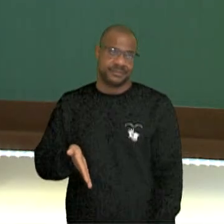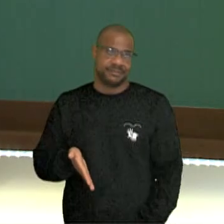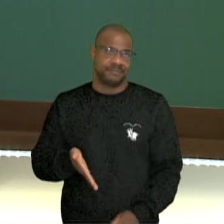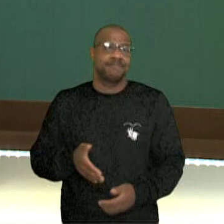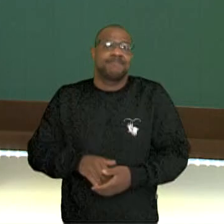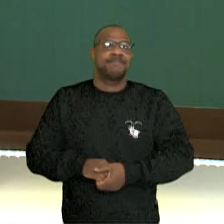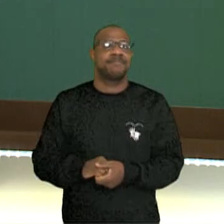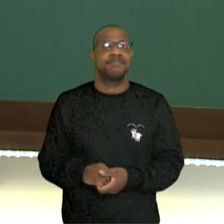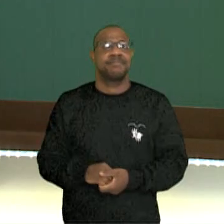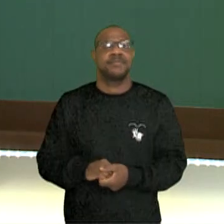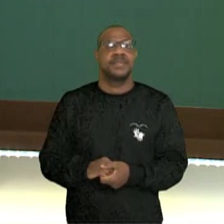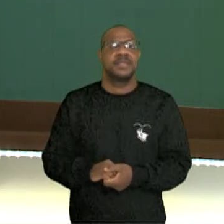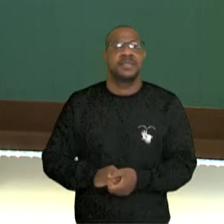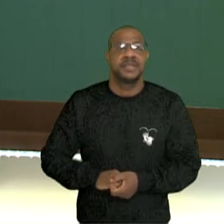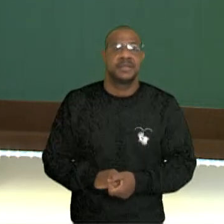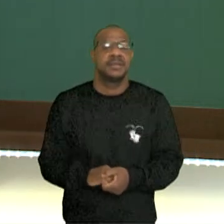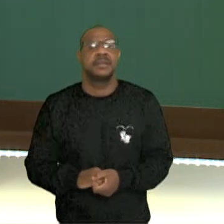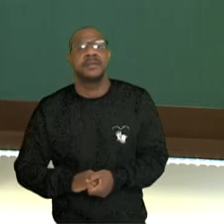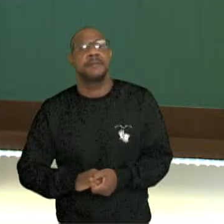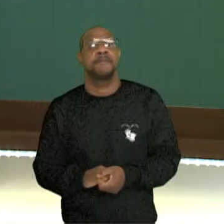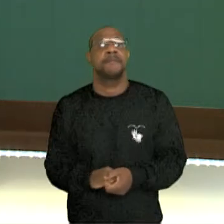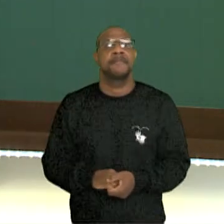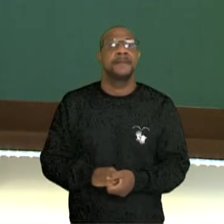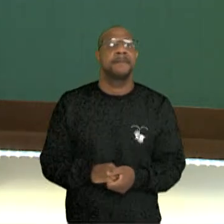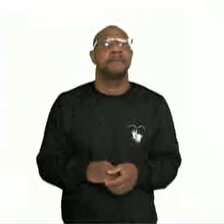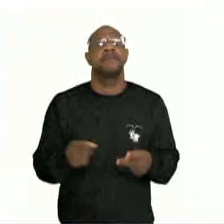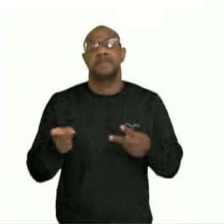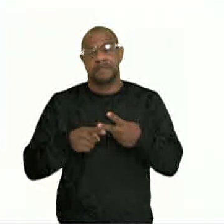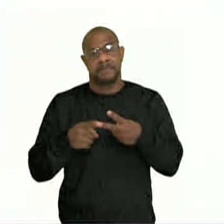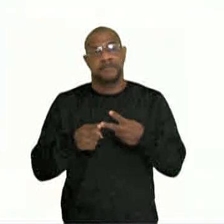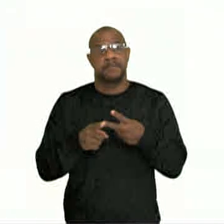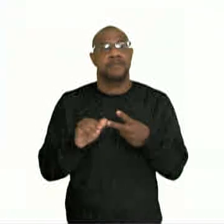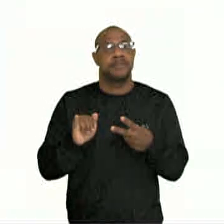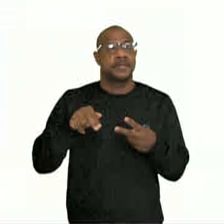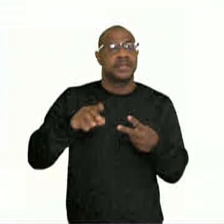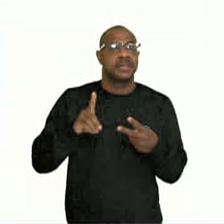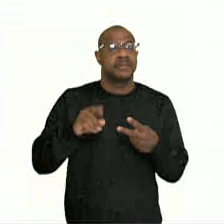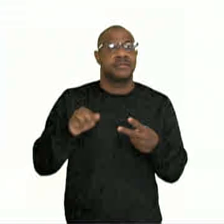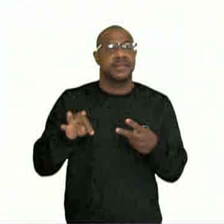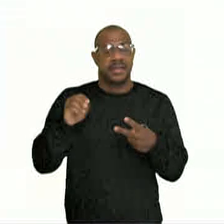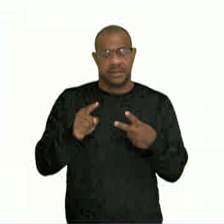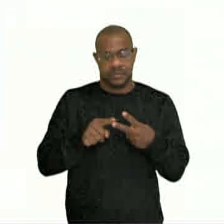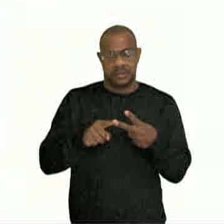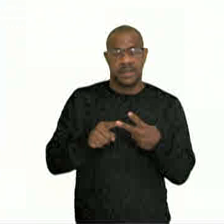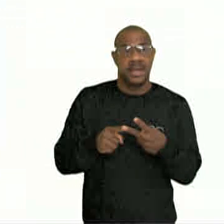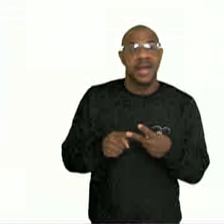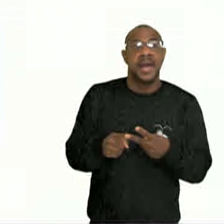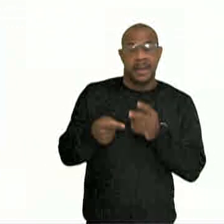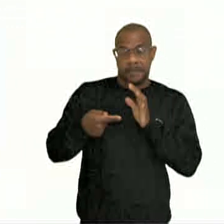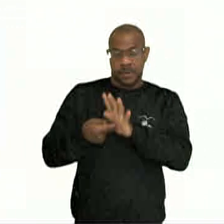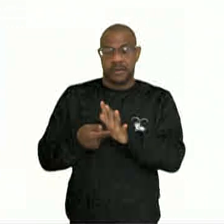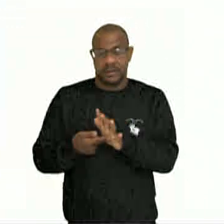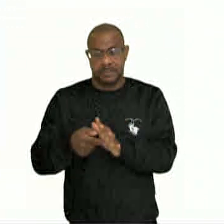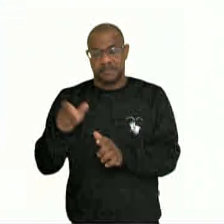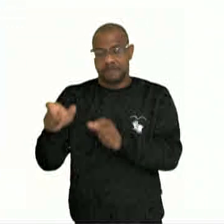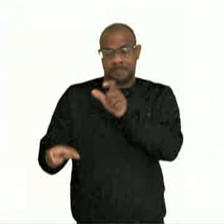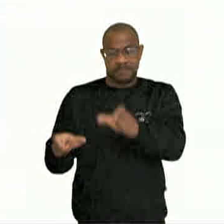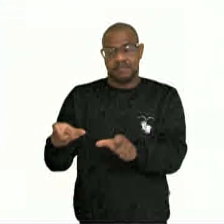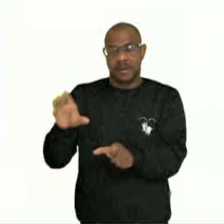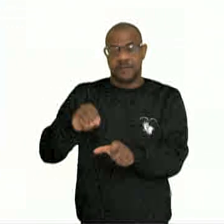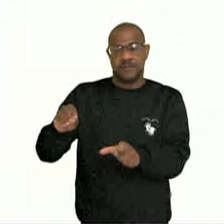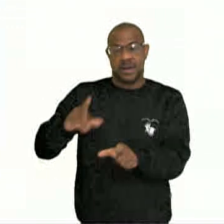utilizado. E o discurso indireto o que é? É a apresentação da fala dos personagens, só que é